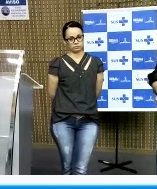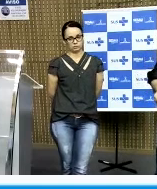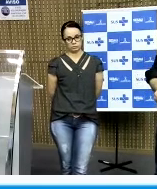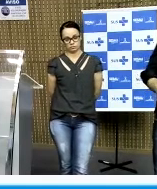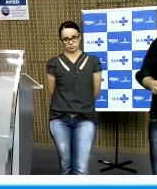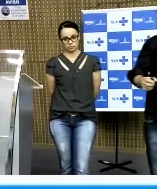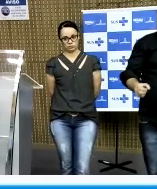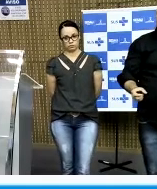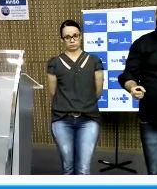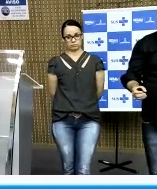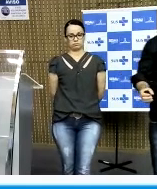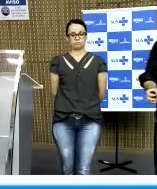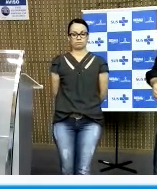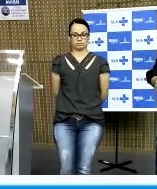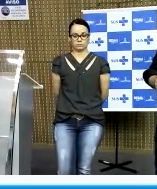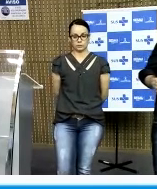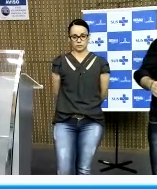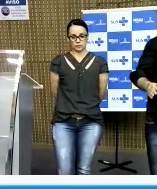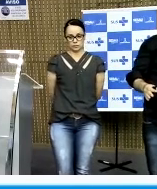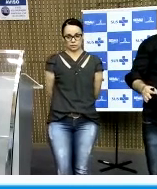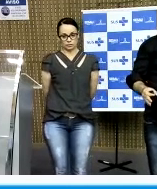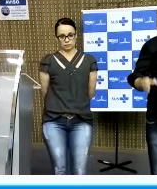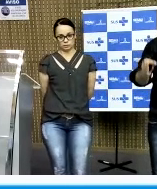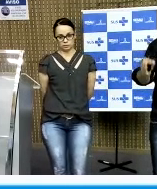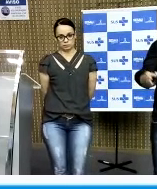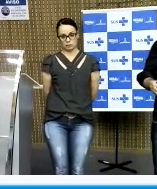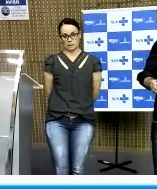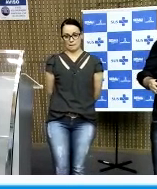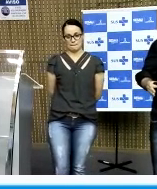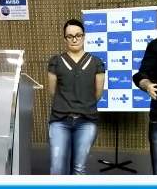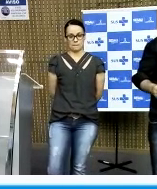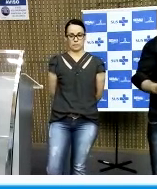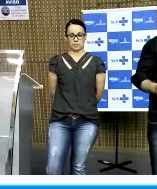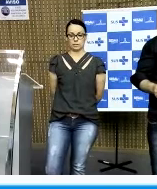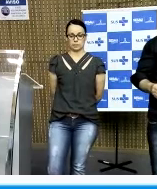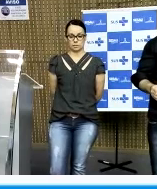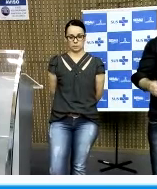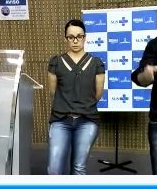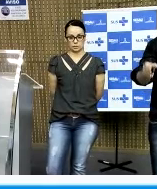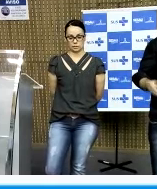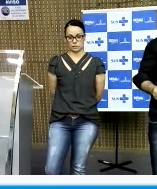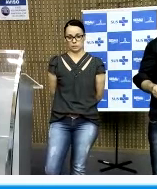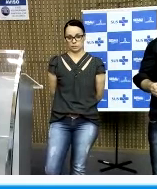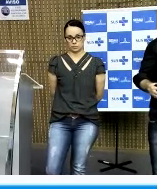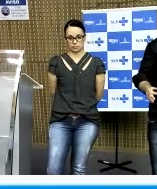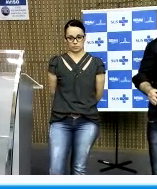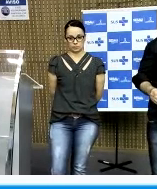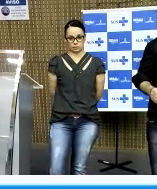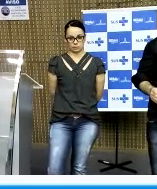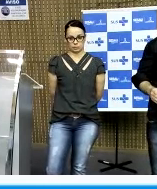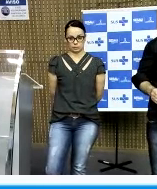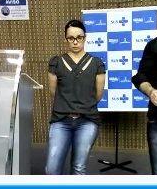Hipertensão e diabetes. As consultas de enfermagem estão em 1,6% em 2020,